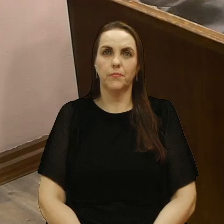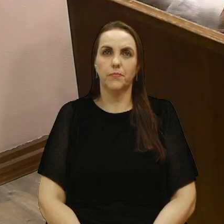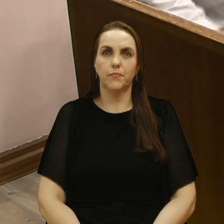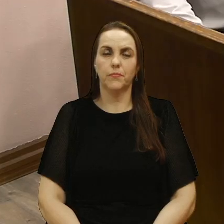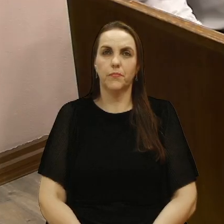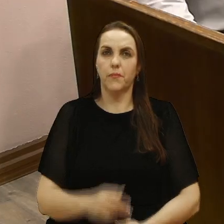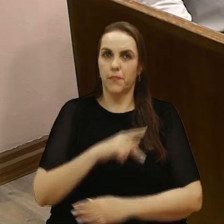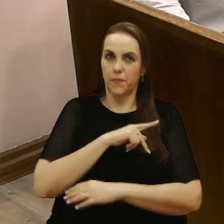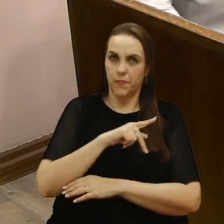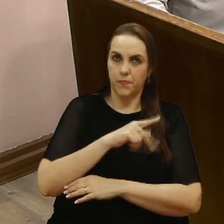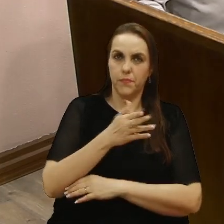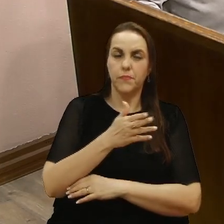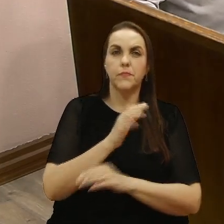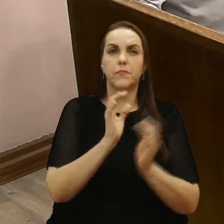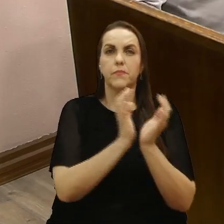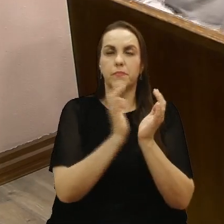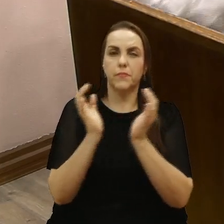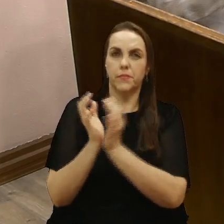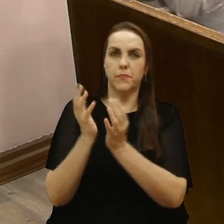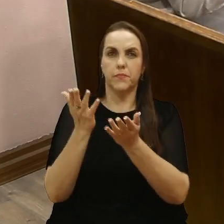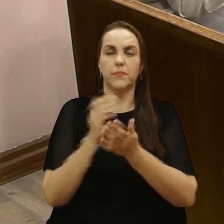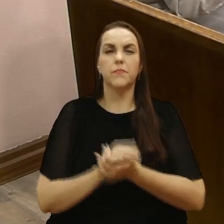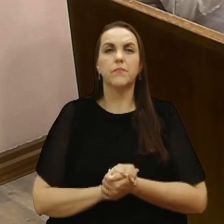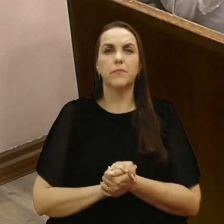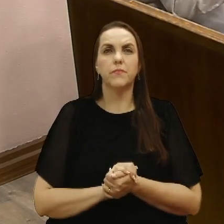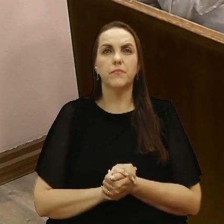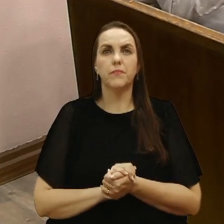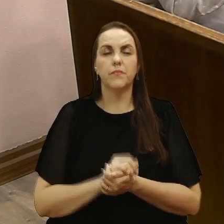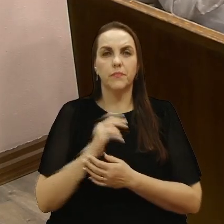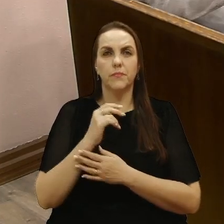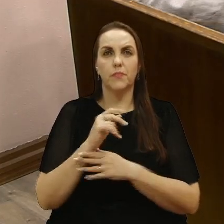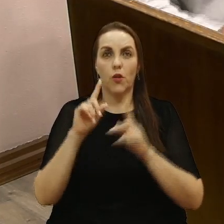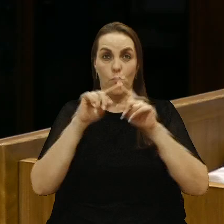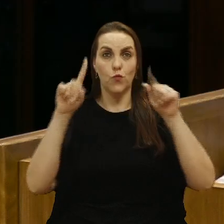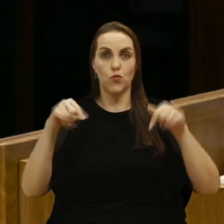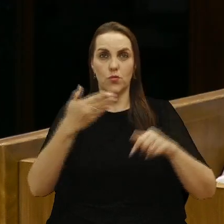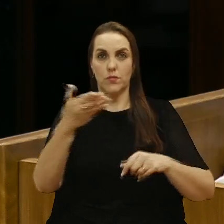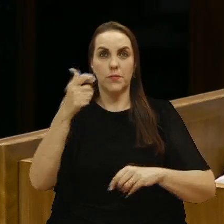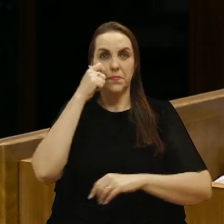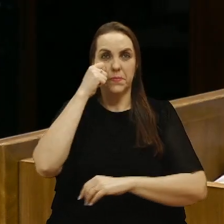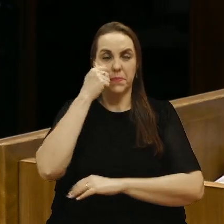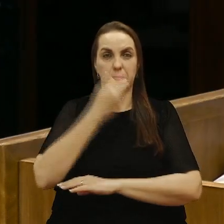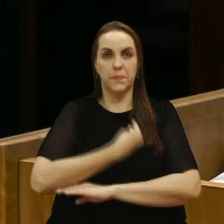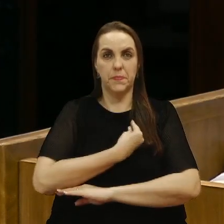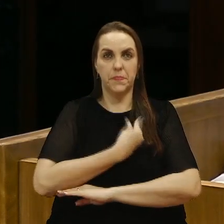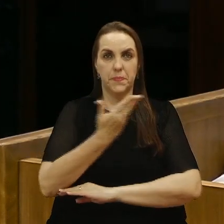Senhor presidente, nobres colegas, servidores aqui presentes,